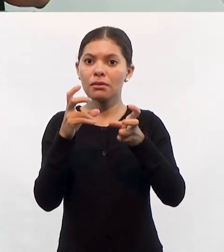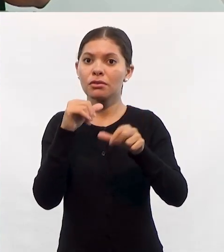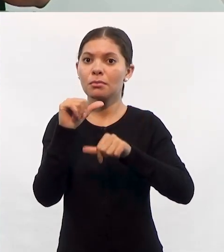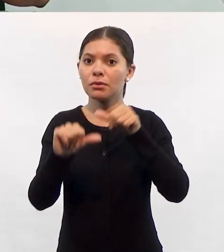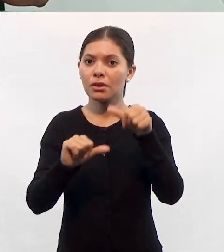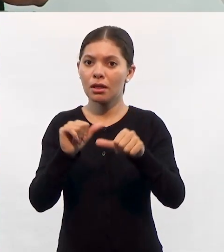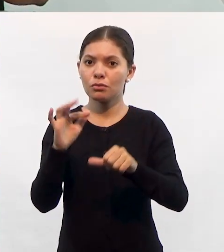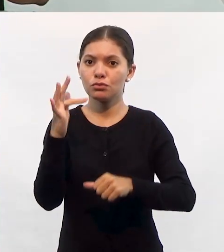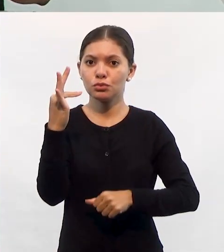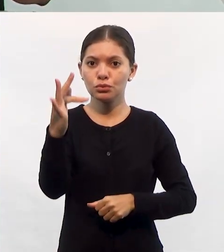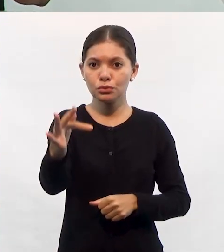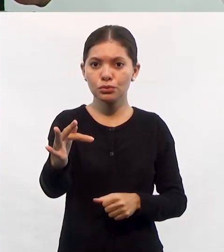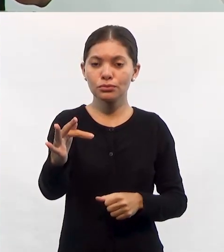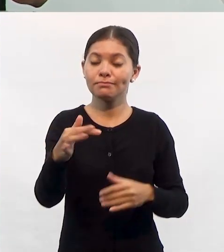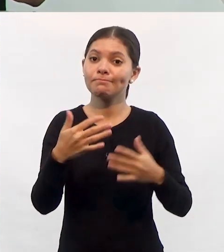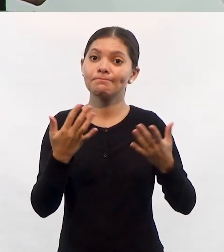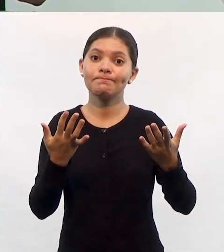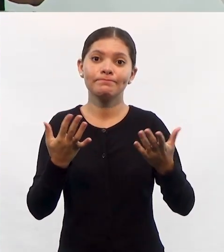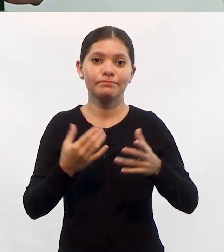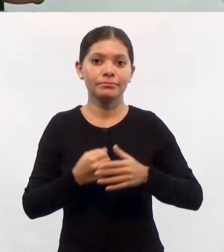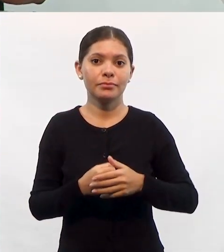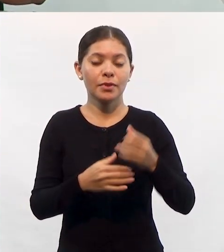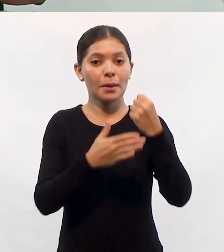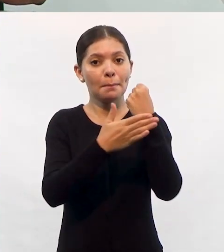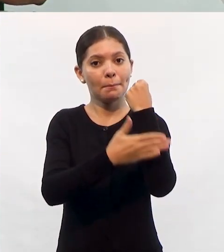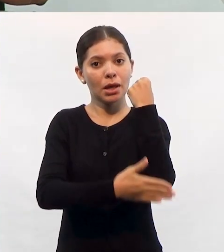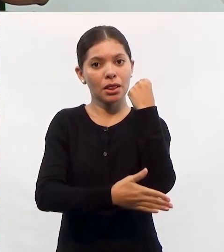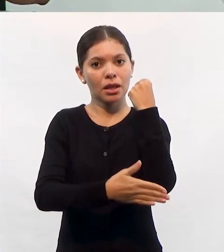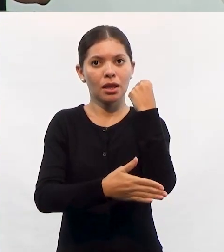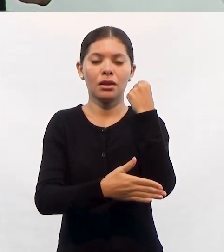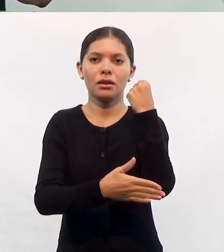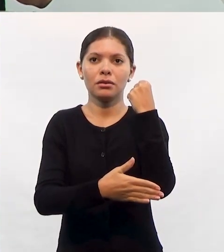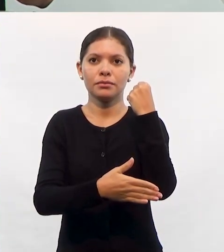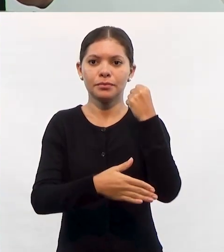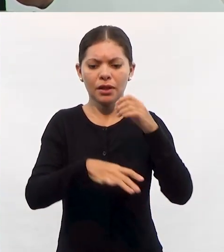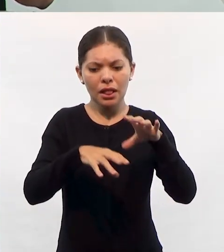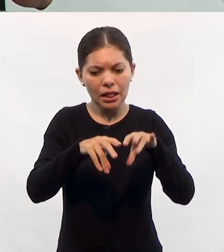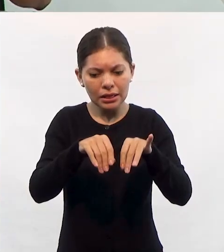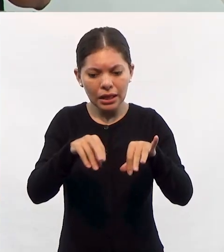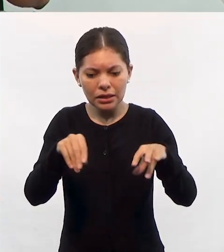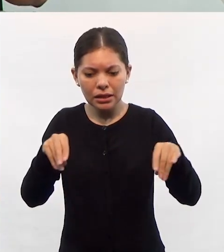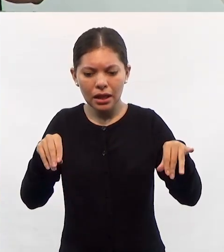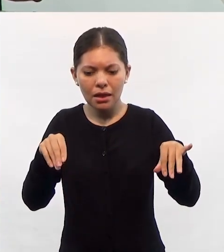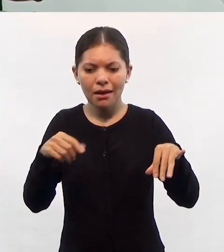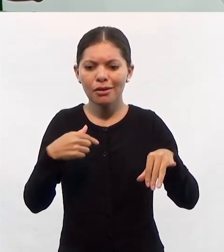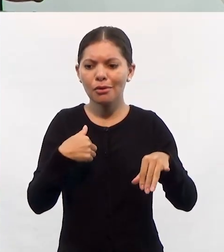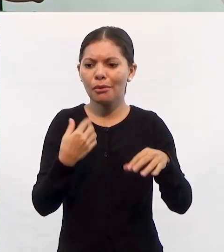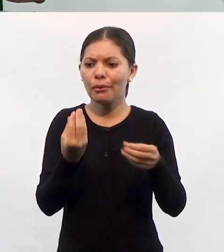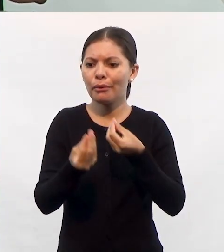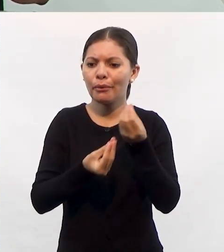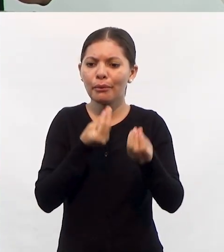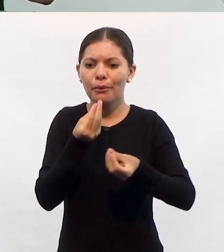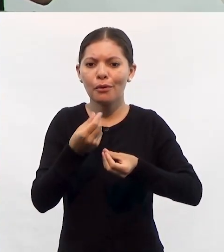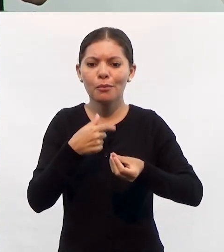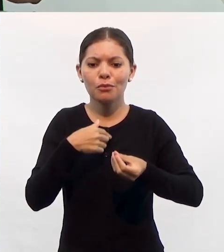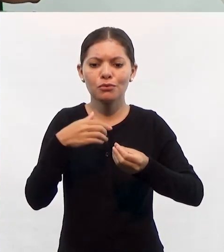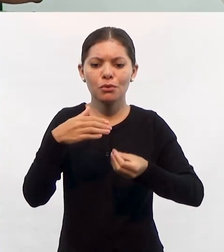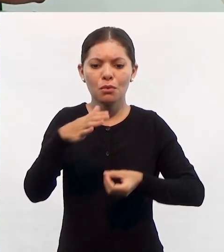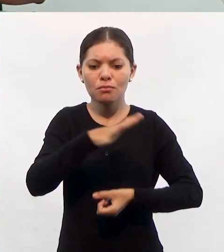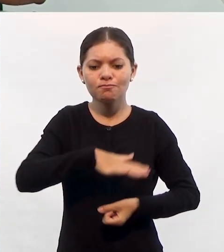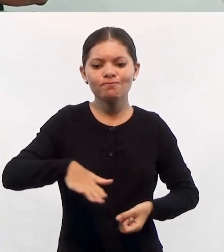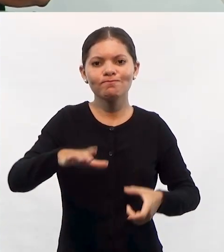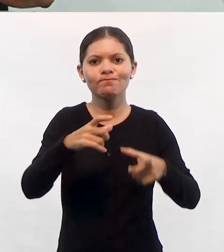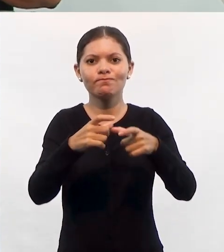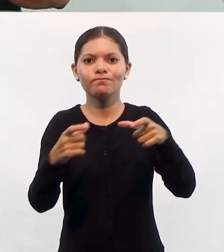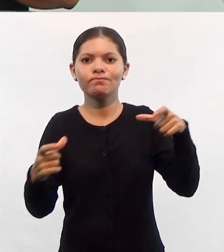mudarem no futuro aqui se é madeira plantada então a como é que eu vou aumentar a minha área de madeira